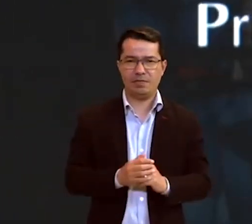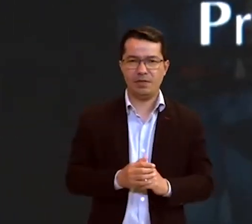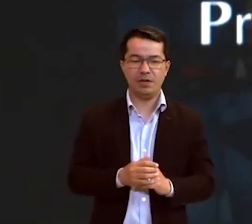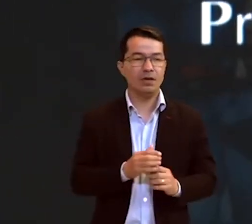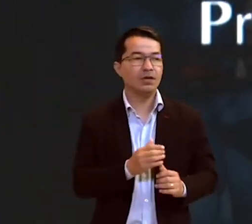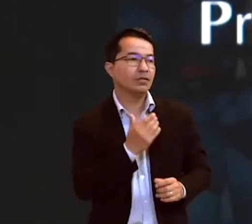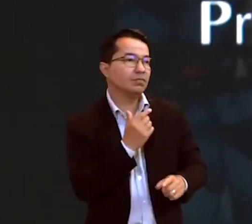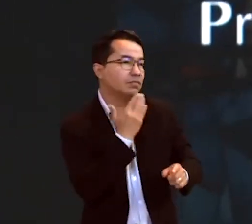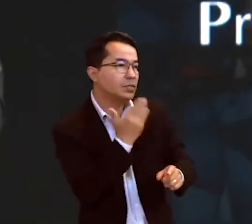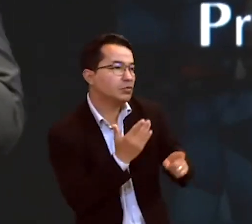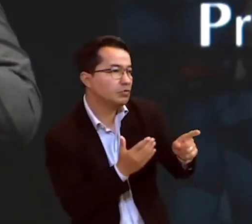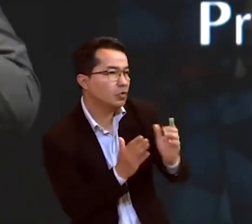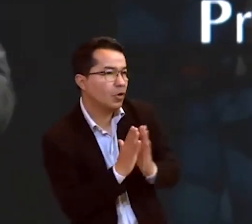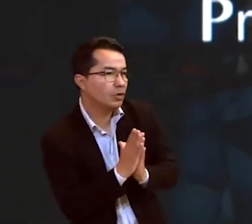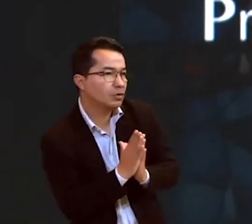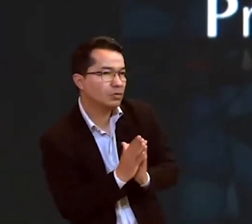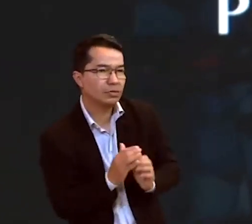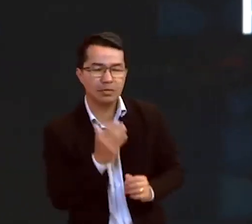oração?